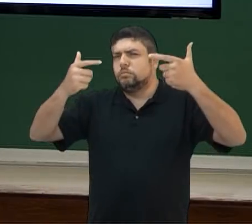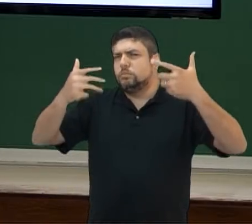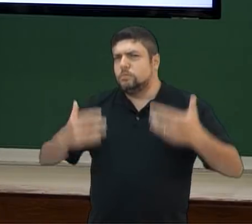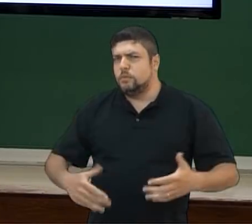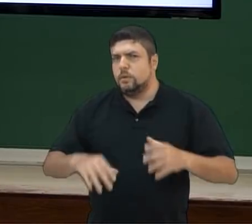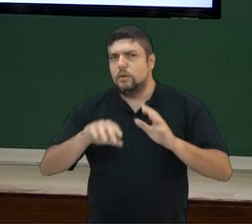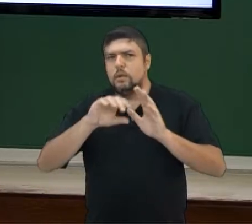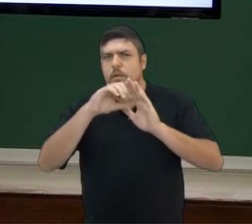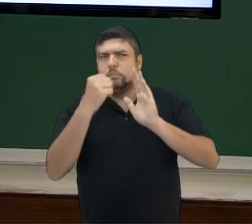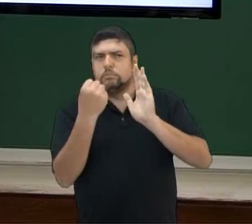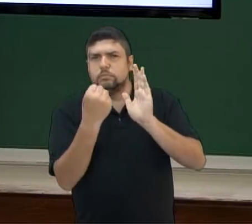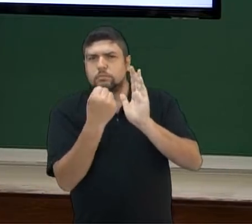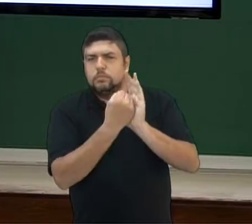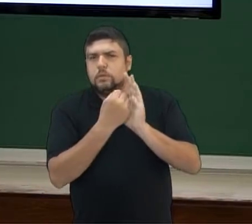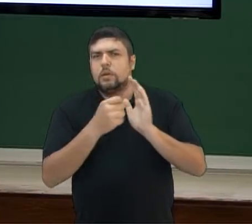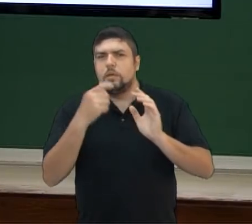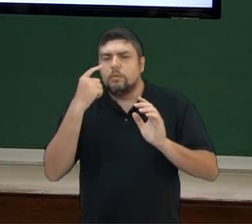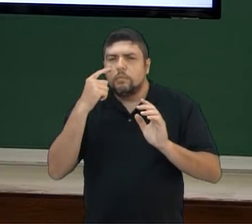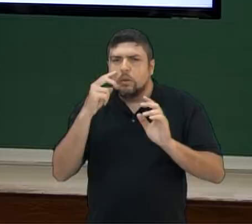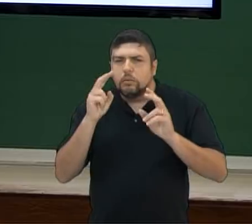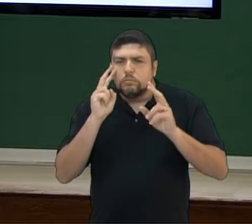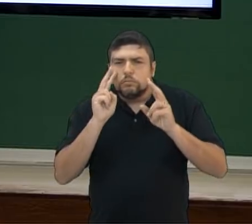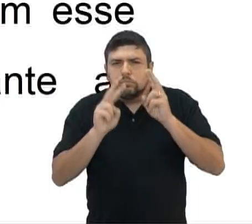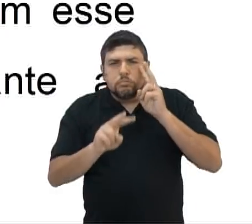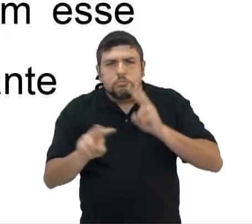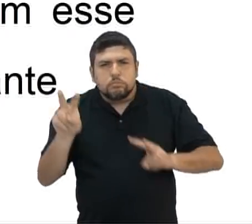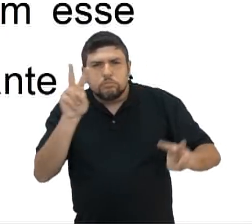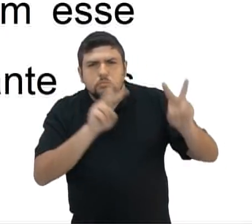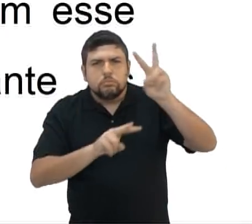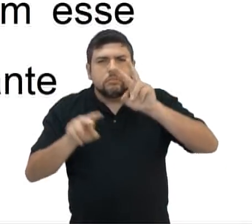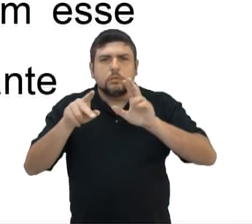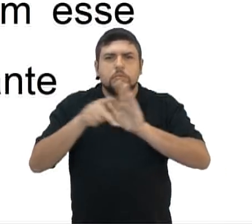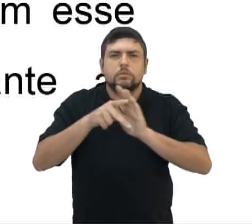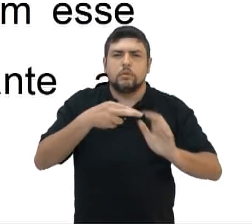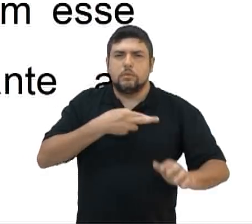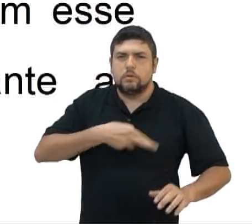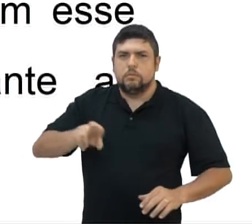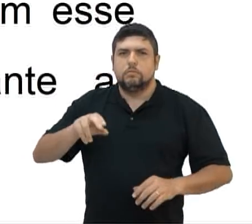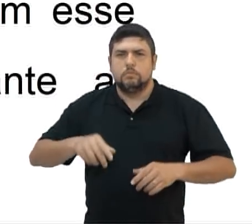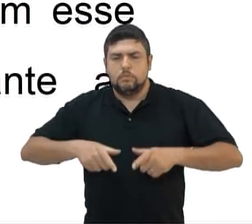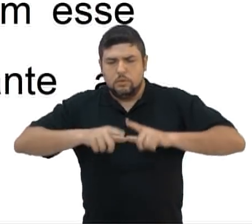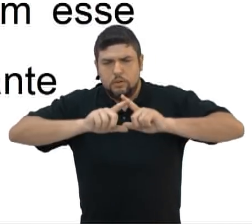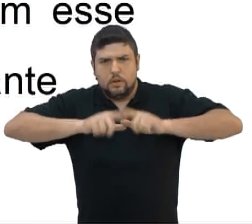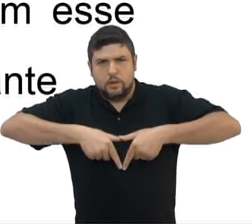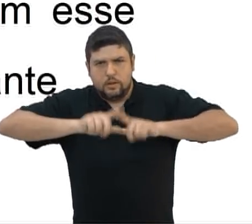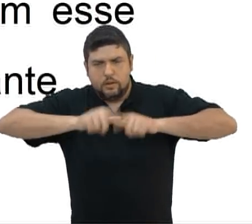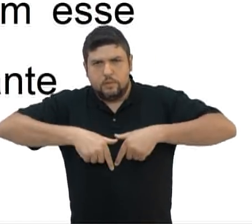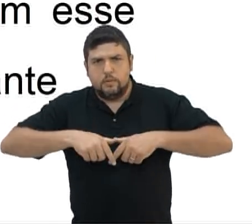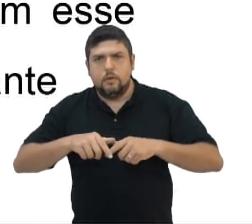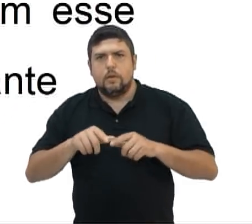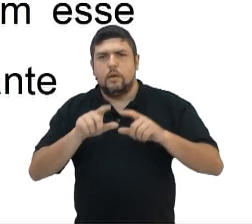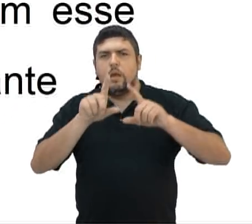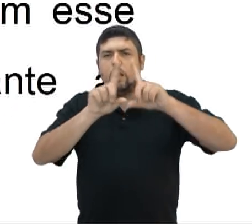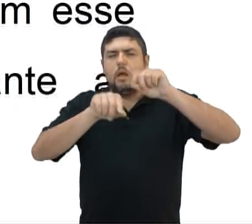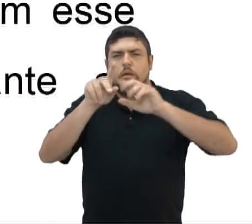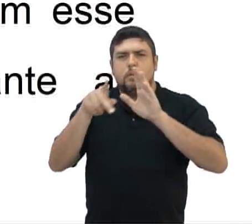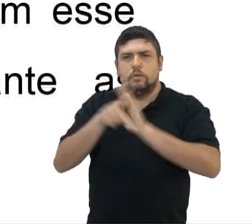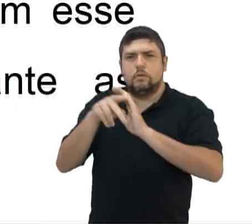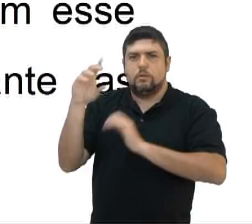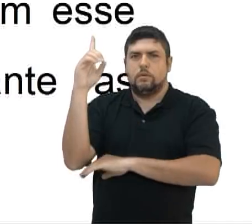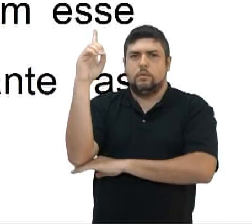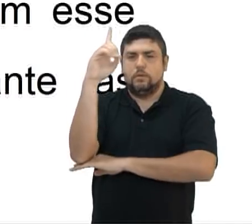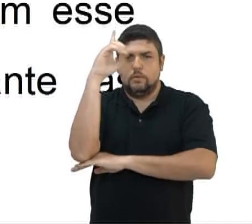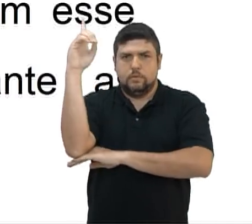desses símbolos que nós descobrimos que são religiosos. A estrela de Davi. Em hebraico, estrela de Davi